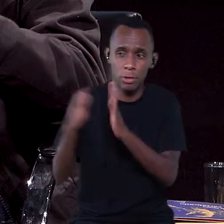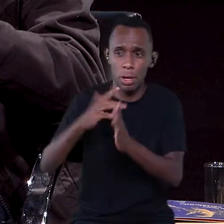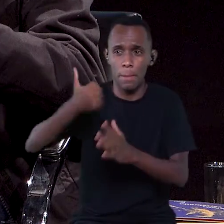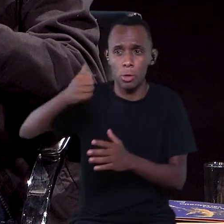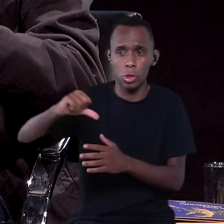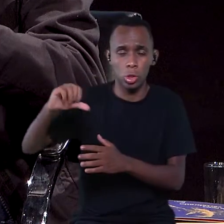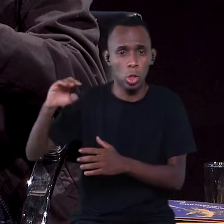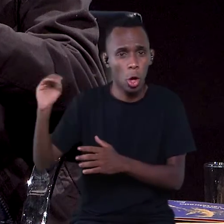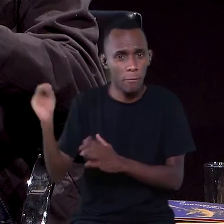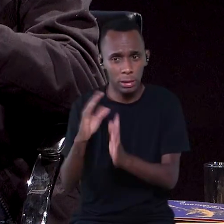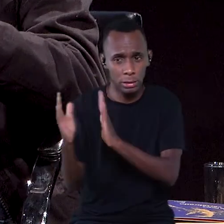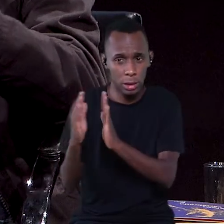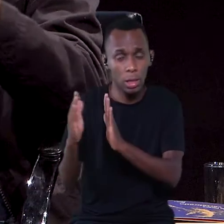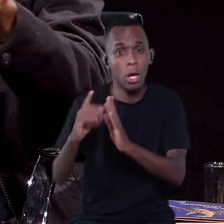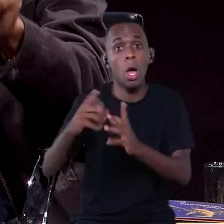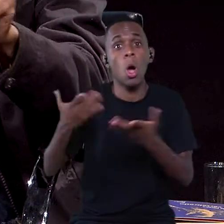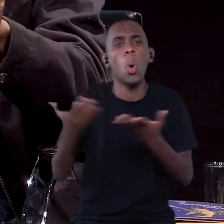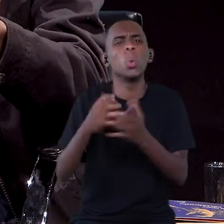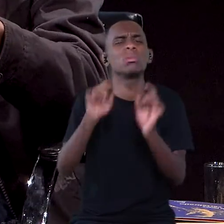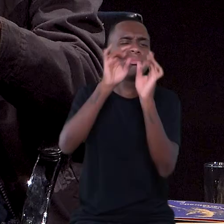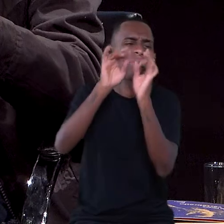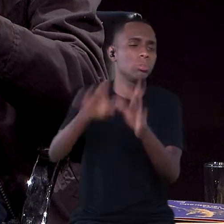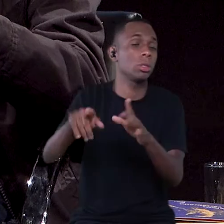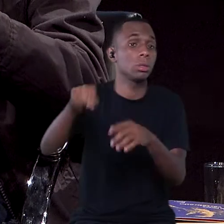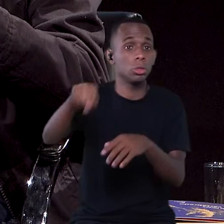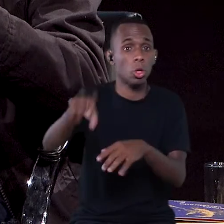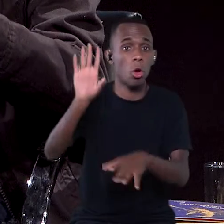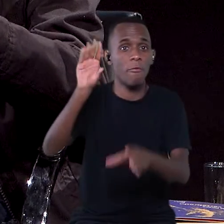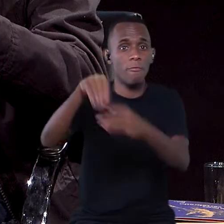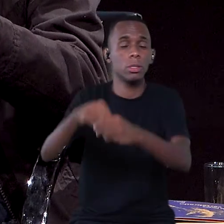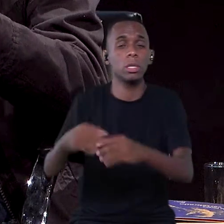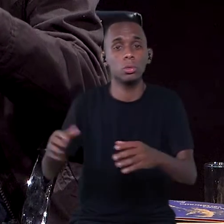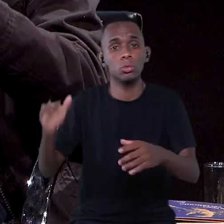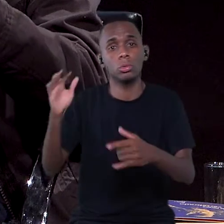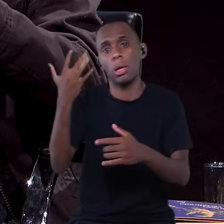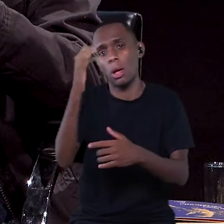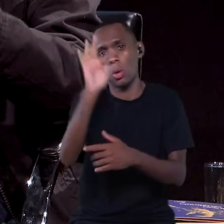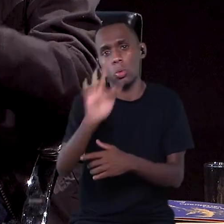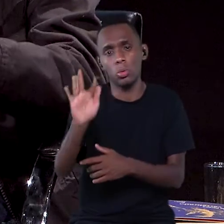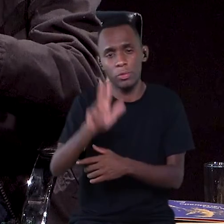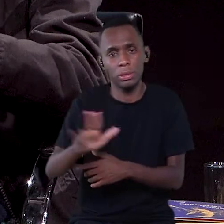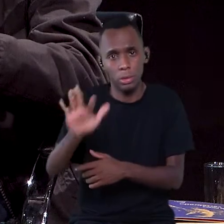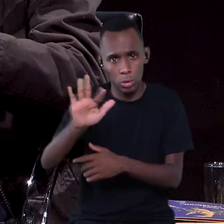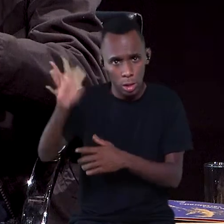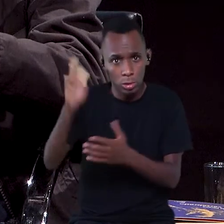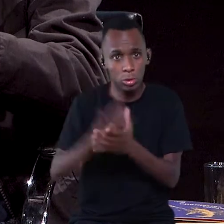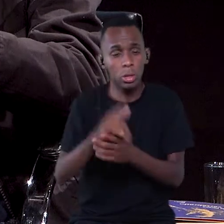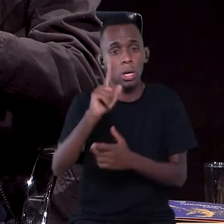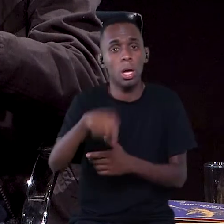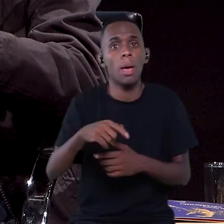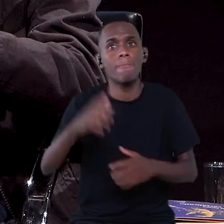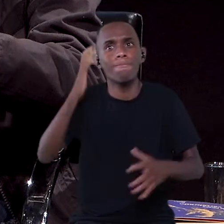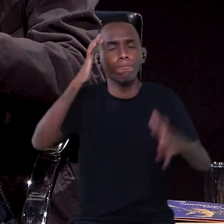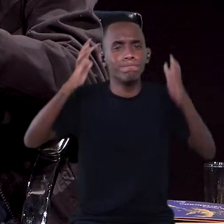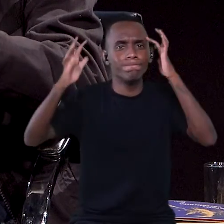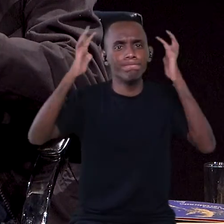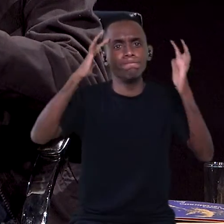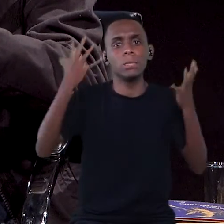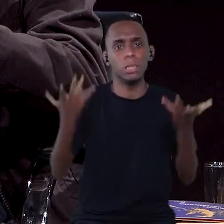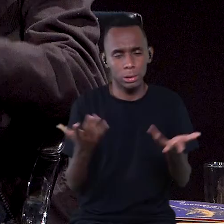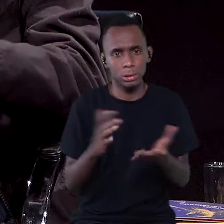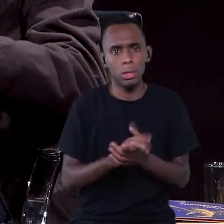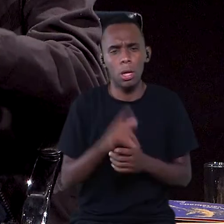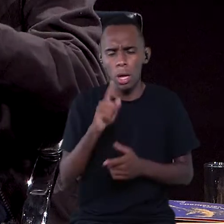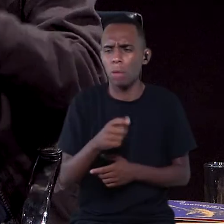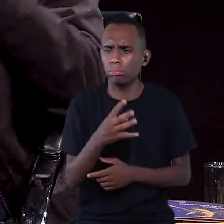dos anos 90, mas hoje nós abandonamos nas universidades, que é a chamada historiografia das mentalidades. É uma linha